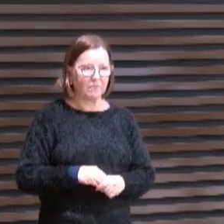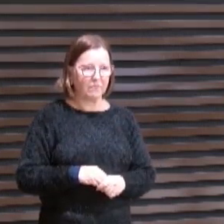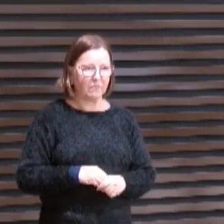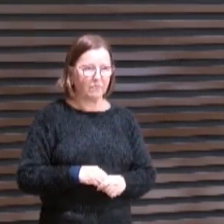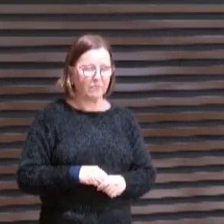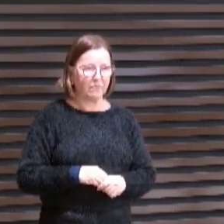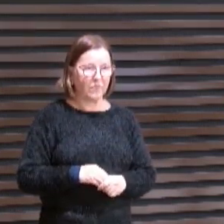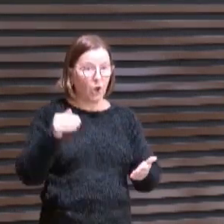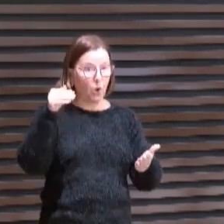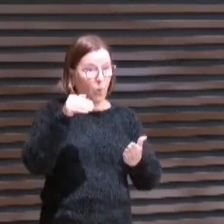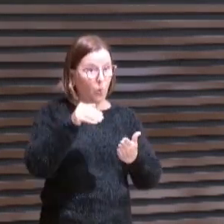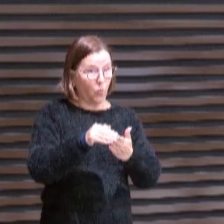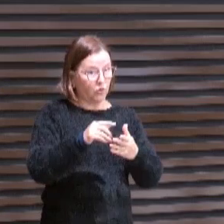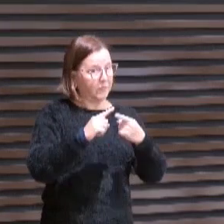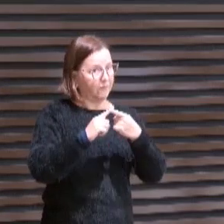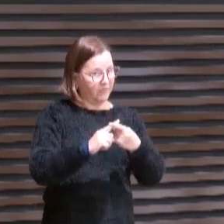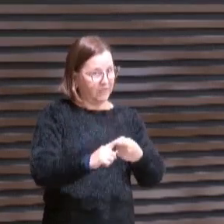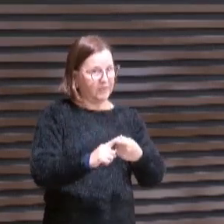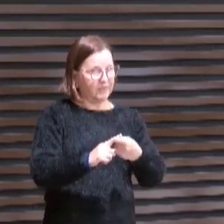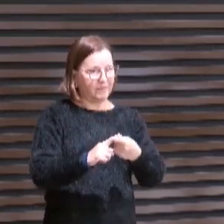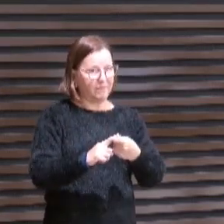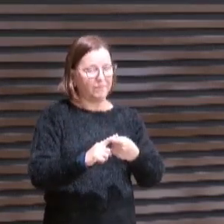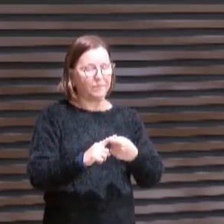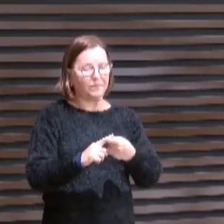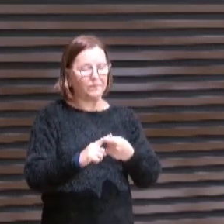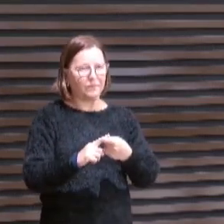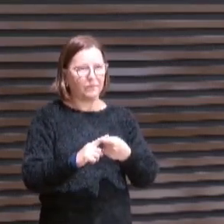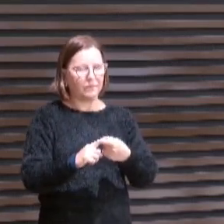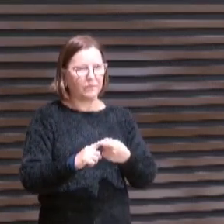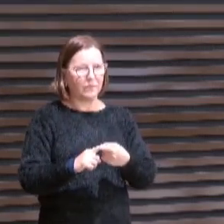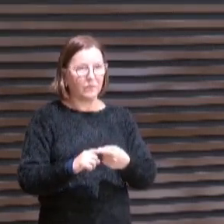Foi a última vez, a gente não sabe se foi 1º de janeiro de